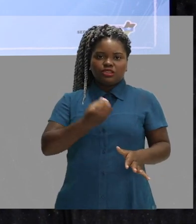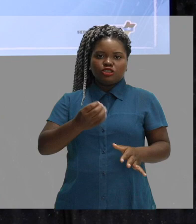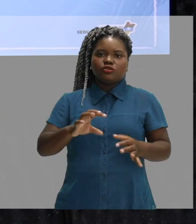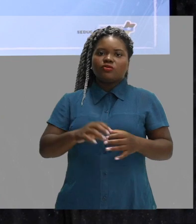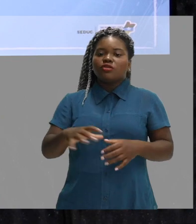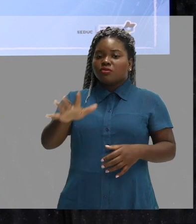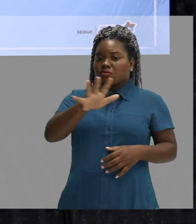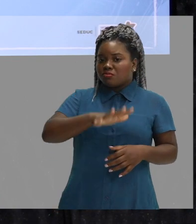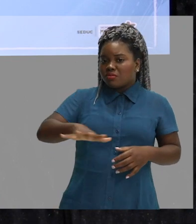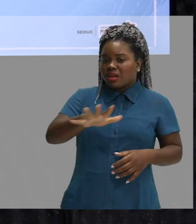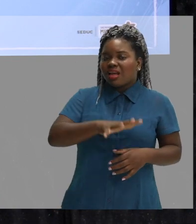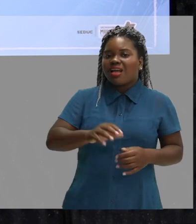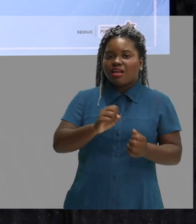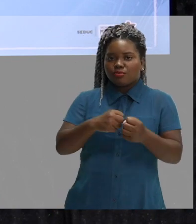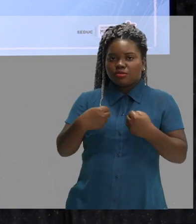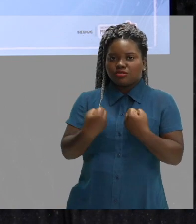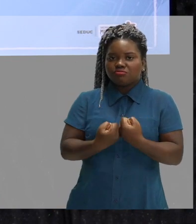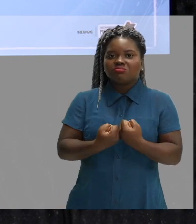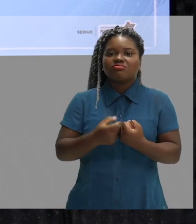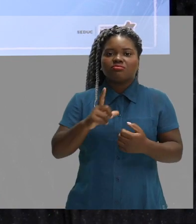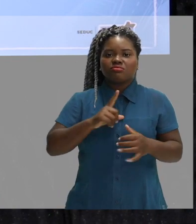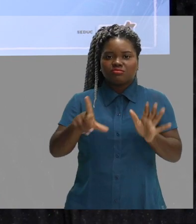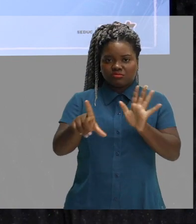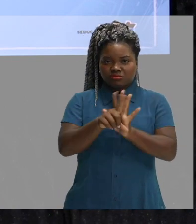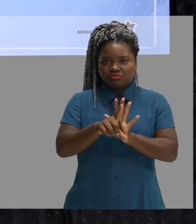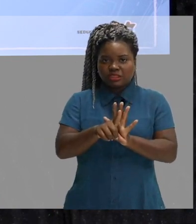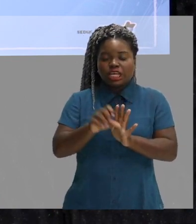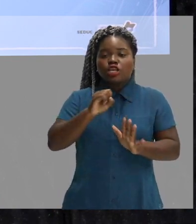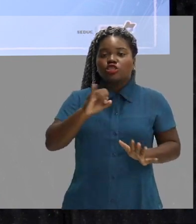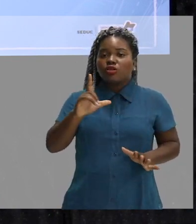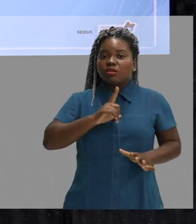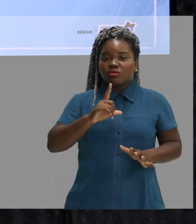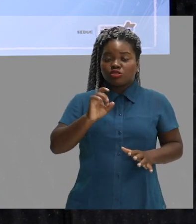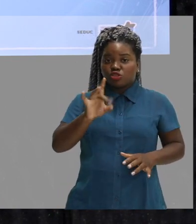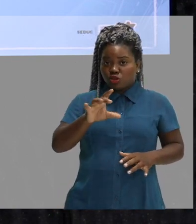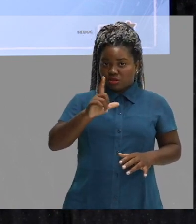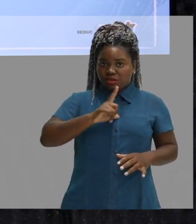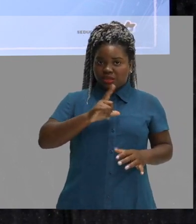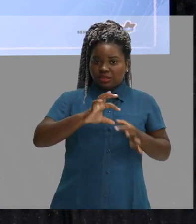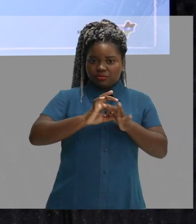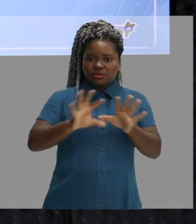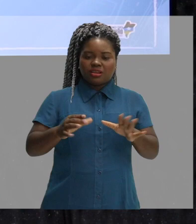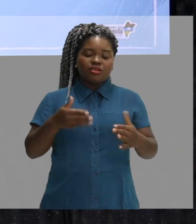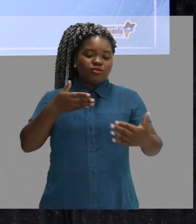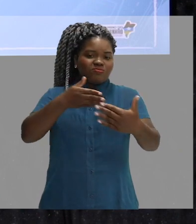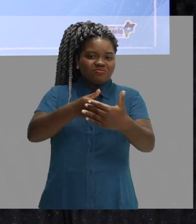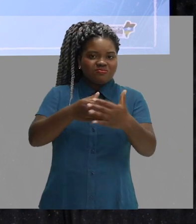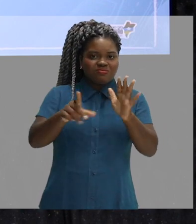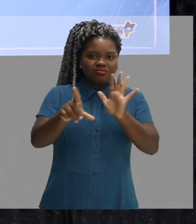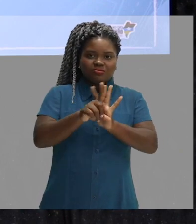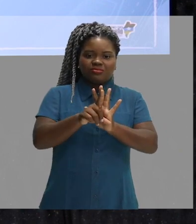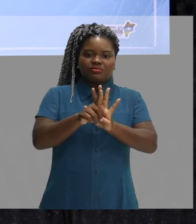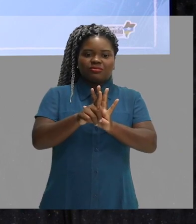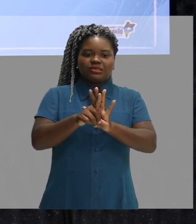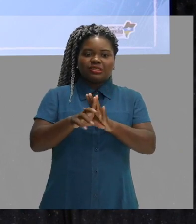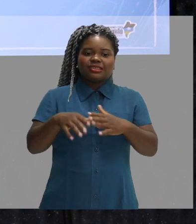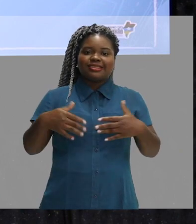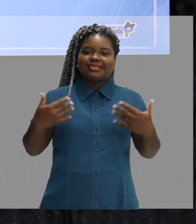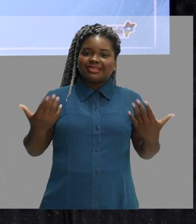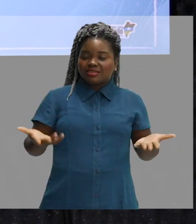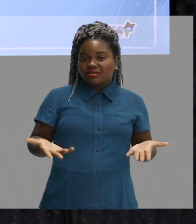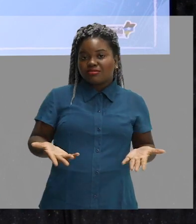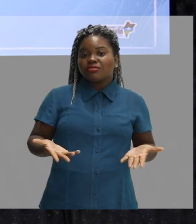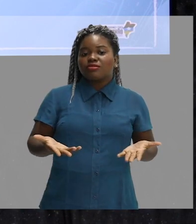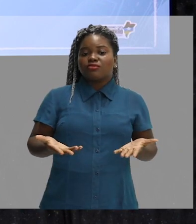civil, a gente tem que falar das leis. Só existe liberdade até o limite da lei, ok? E isso gera